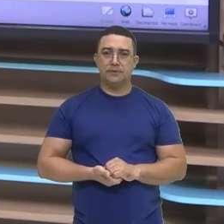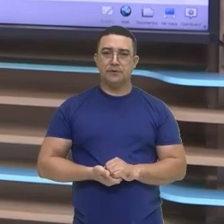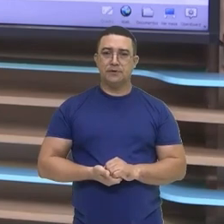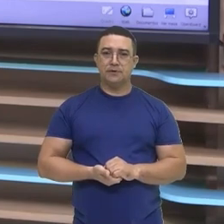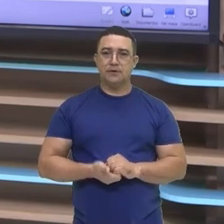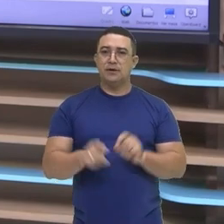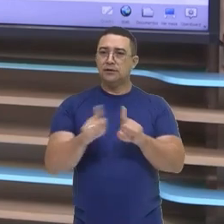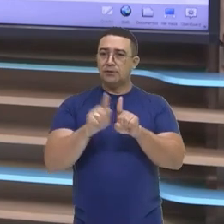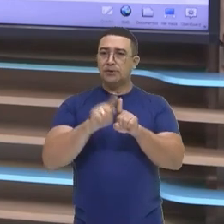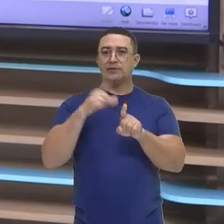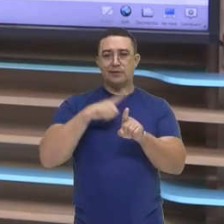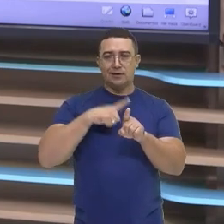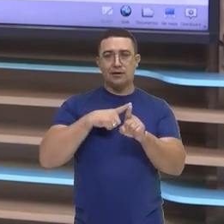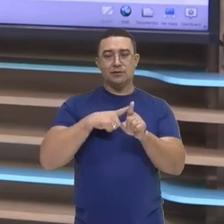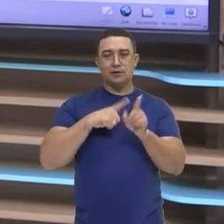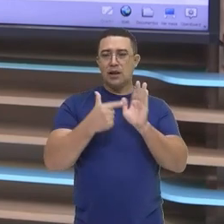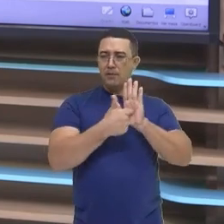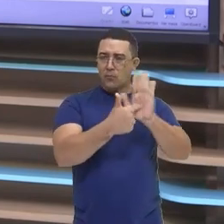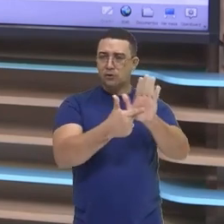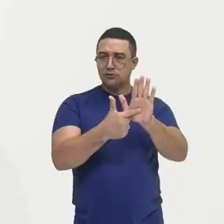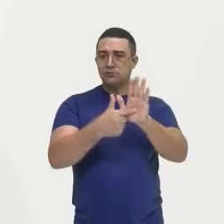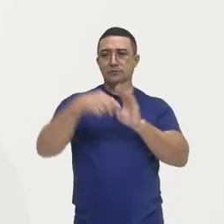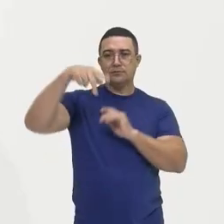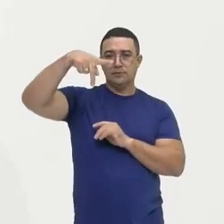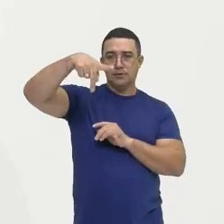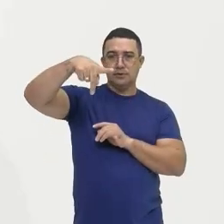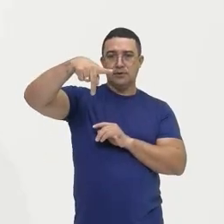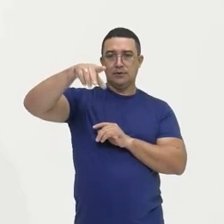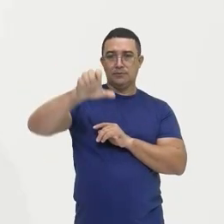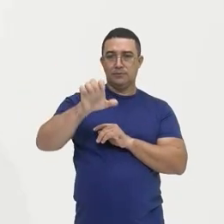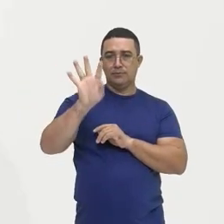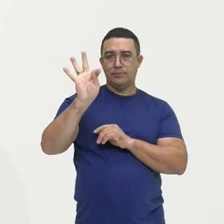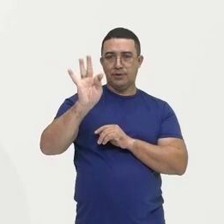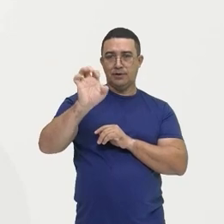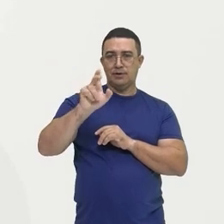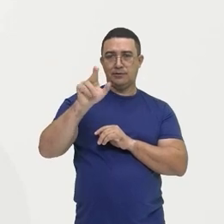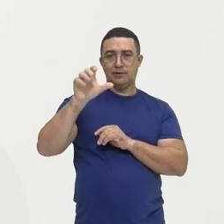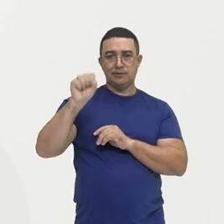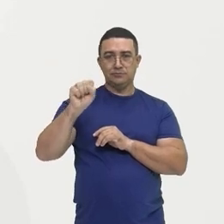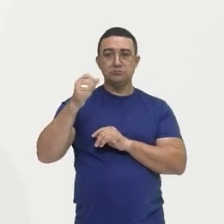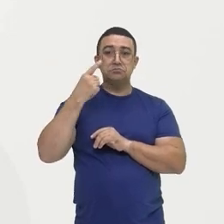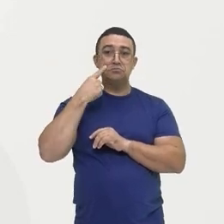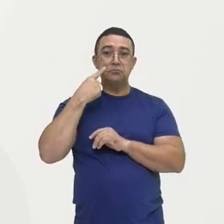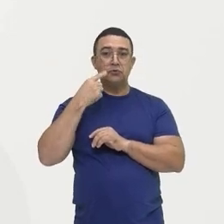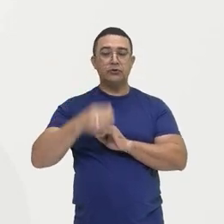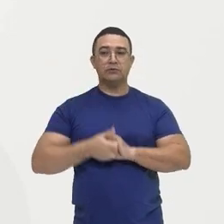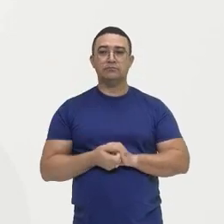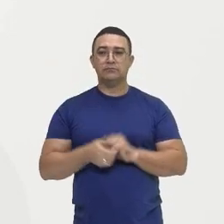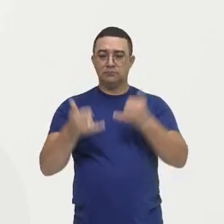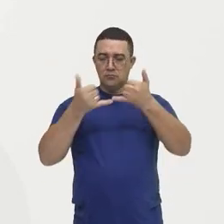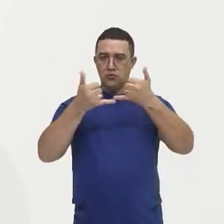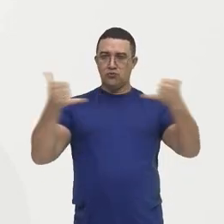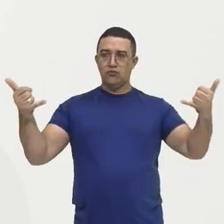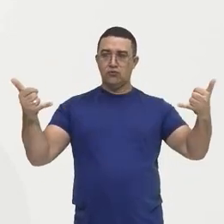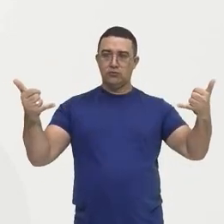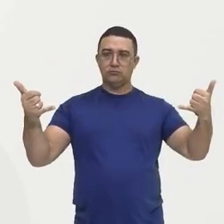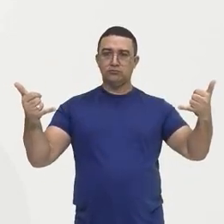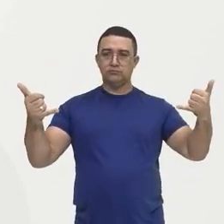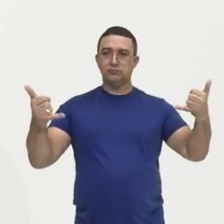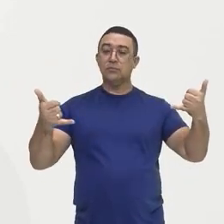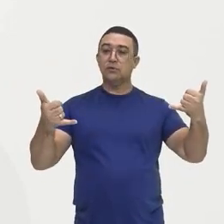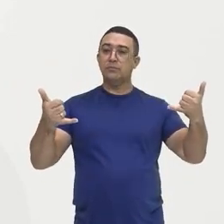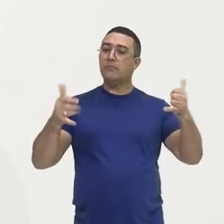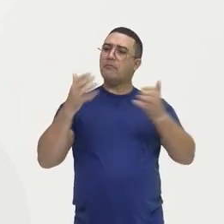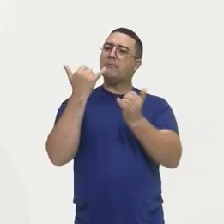na projeção de Peters, né, o achatamento nesse sentido horizontal. Se você observar, parece que o continente ele está